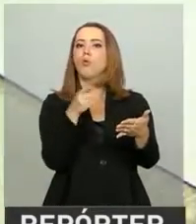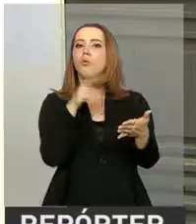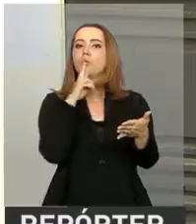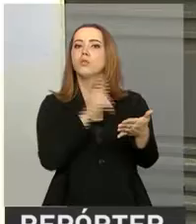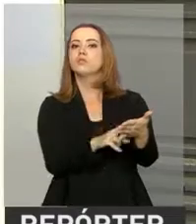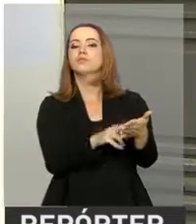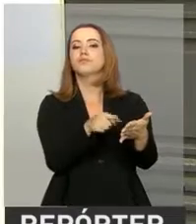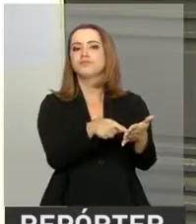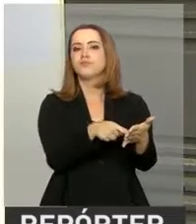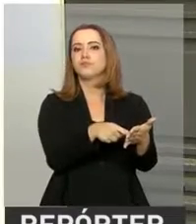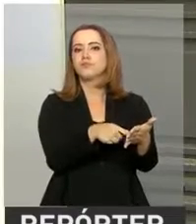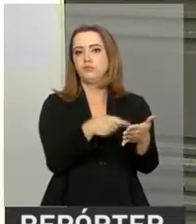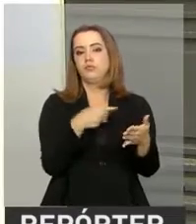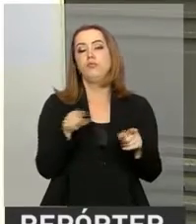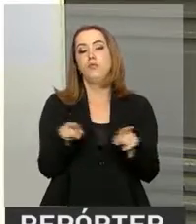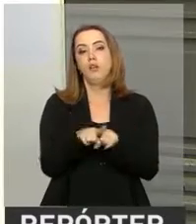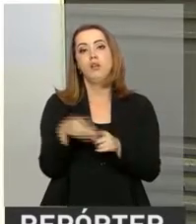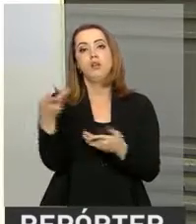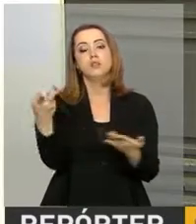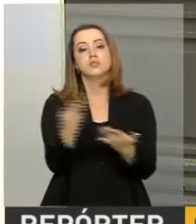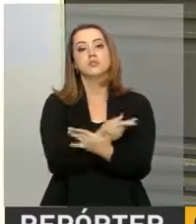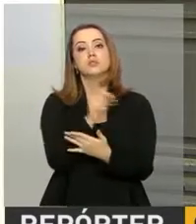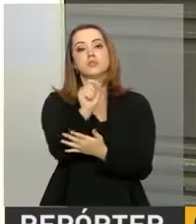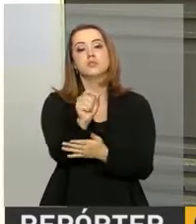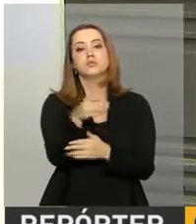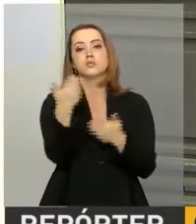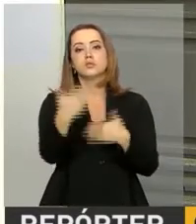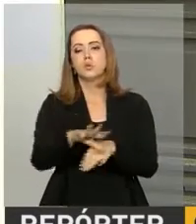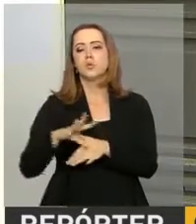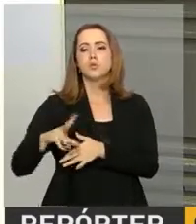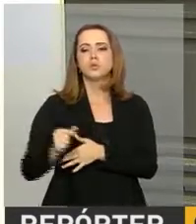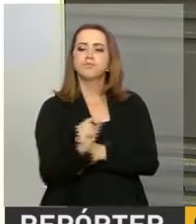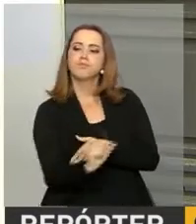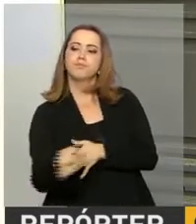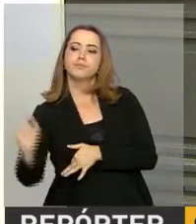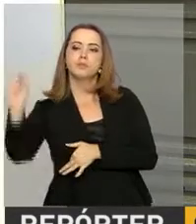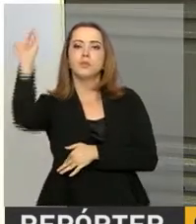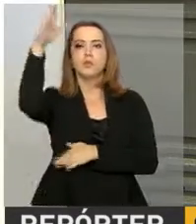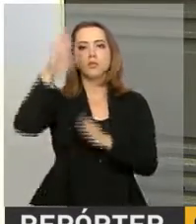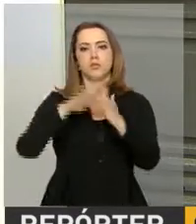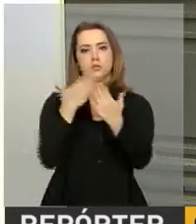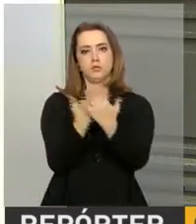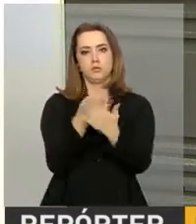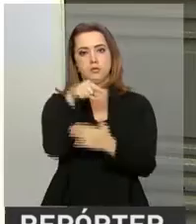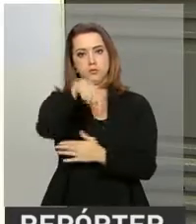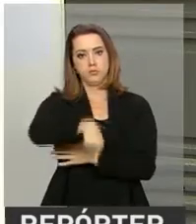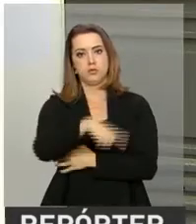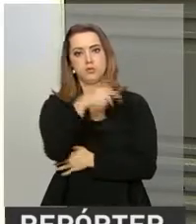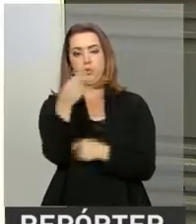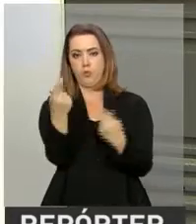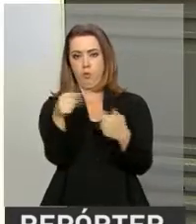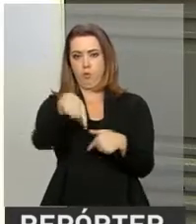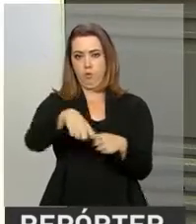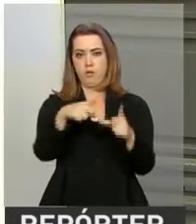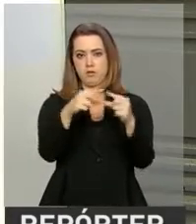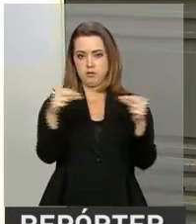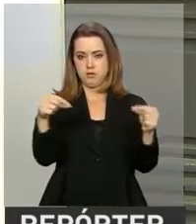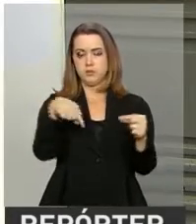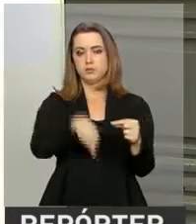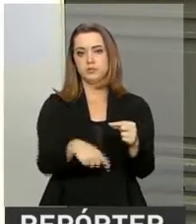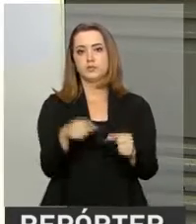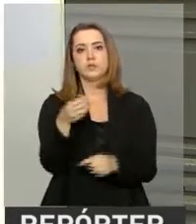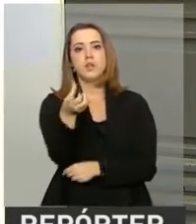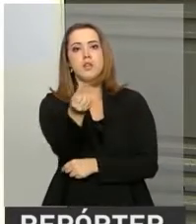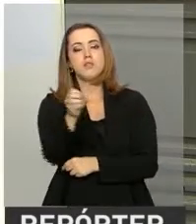problemas. As provas foram aplicadas em todo o Brasil em escolas como essa aqui, em Brasília. Os